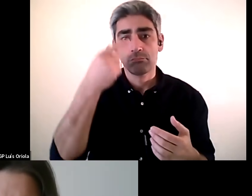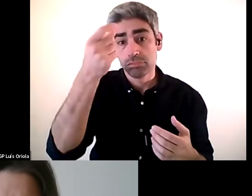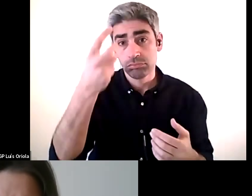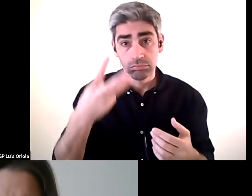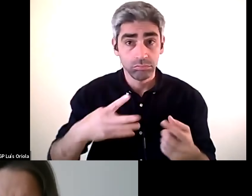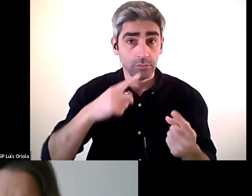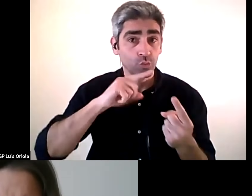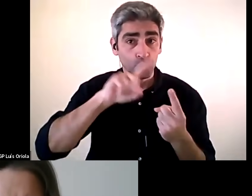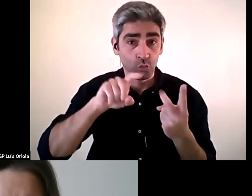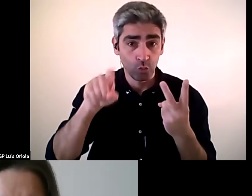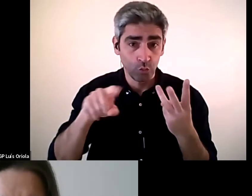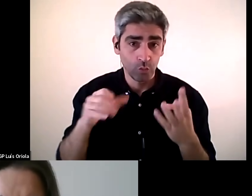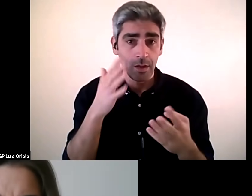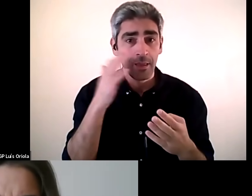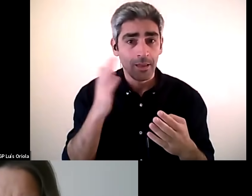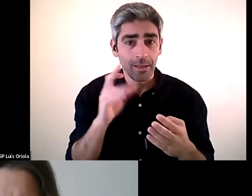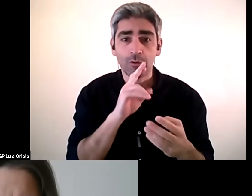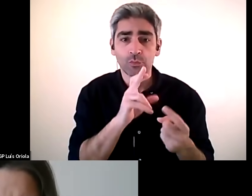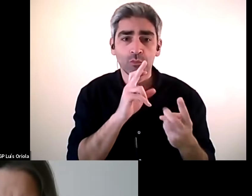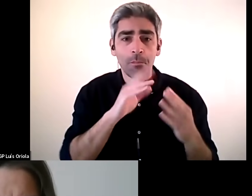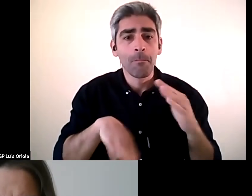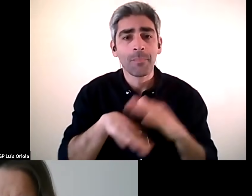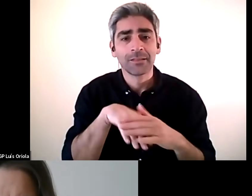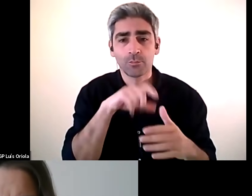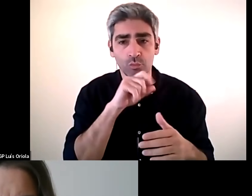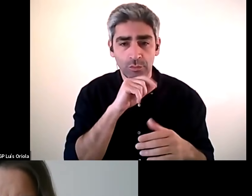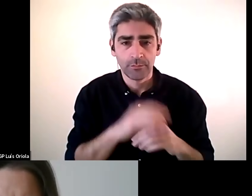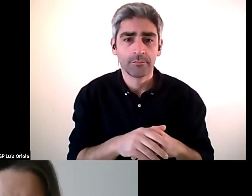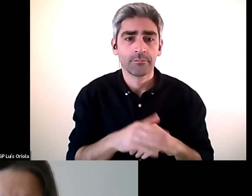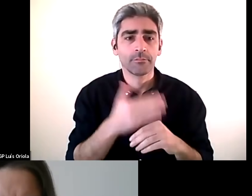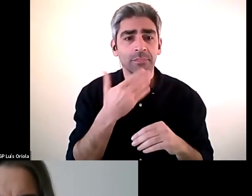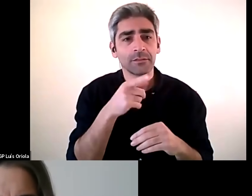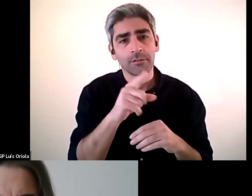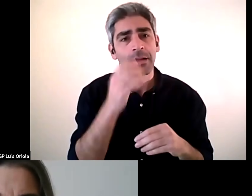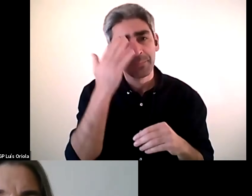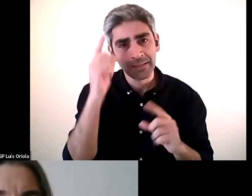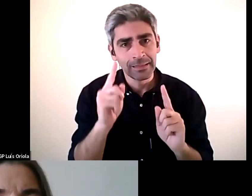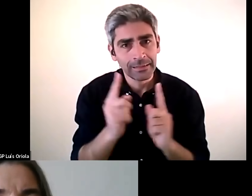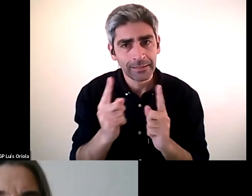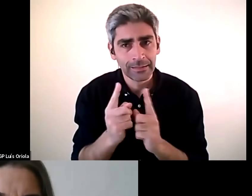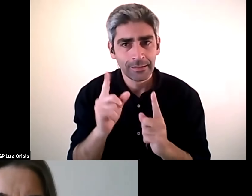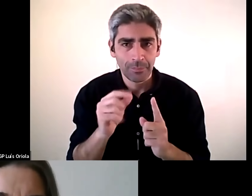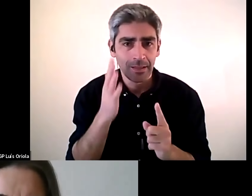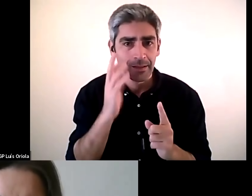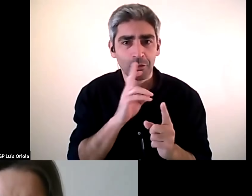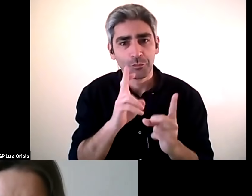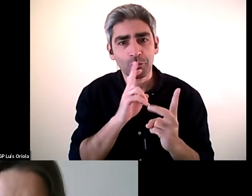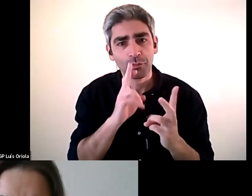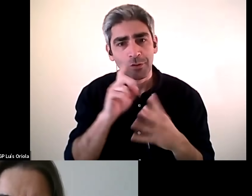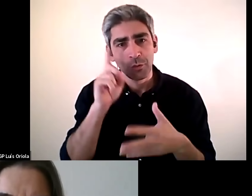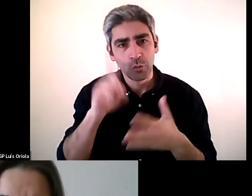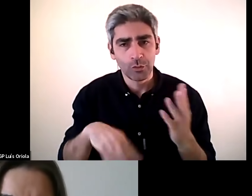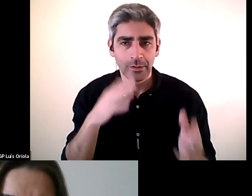questões e vamos tentar responder ao máximo. Peço-lhe a sua capacidade de síntese para podermos responder a